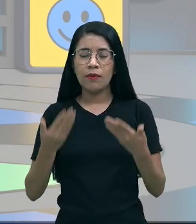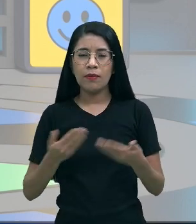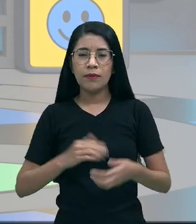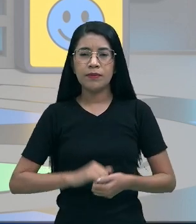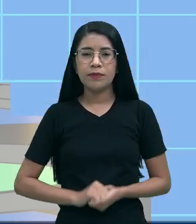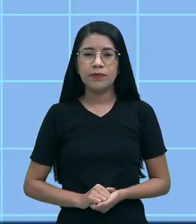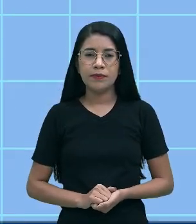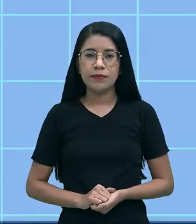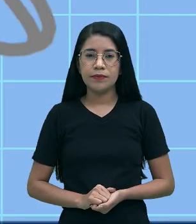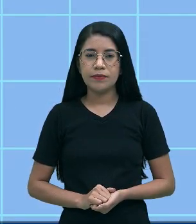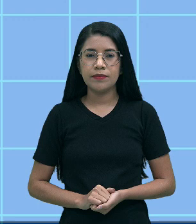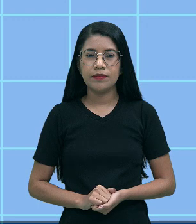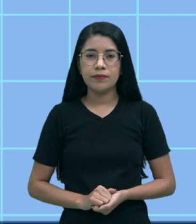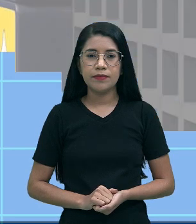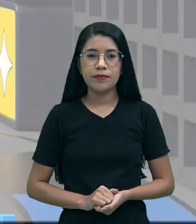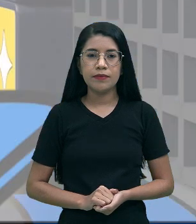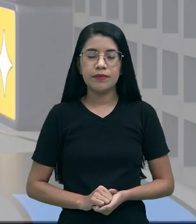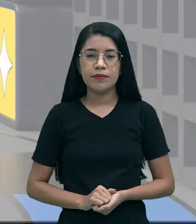aula.